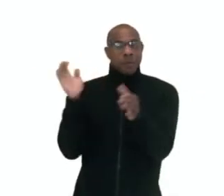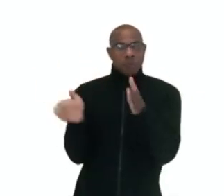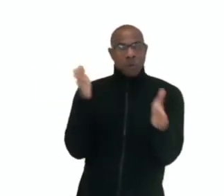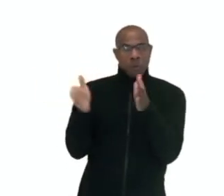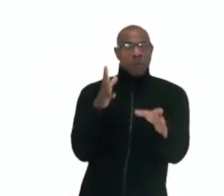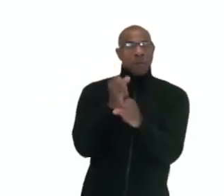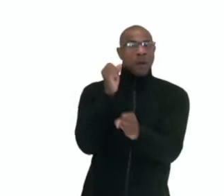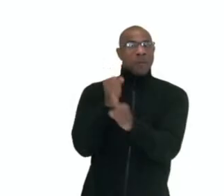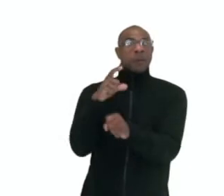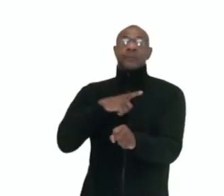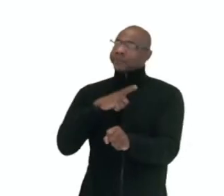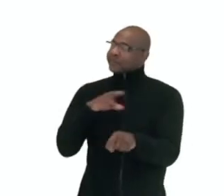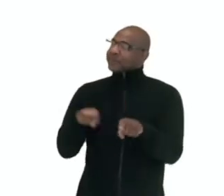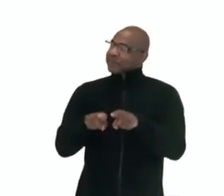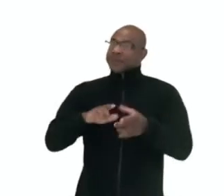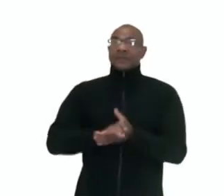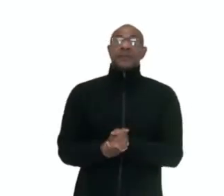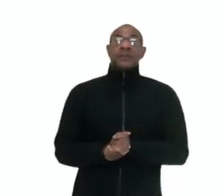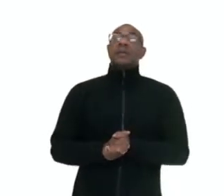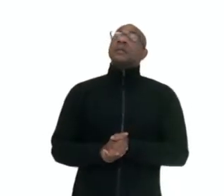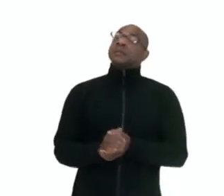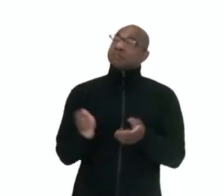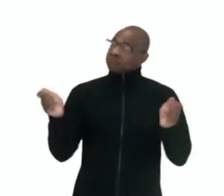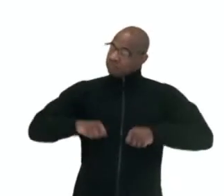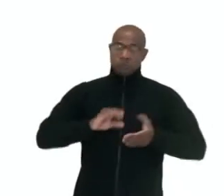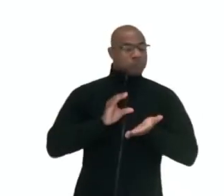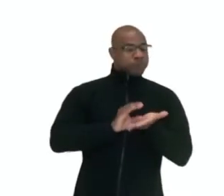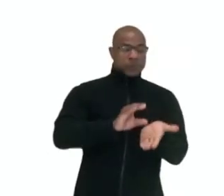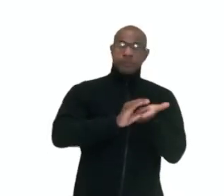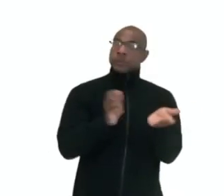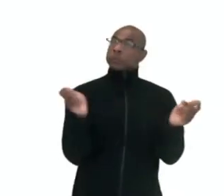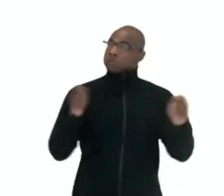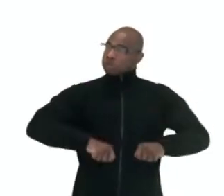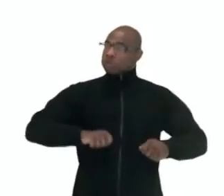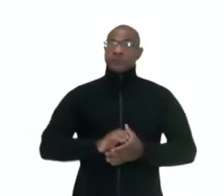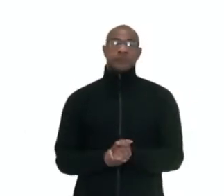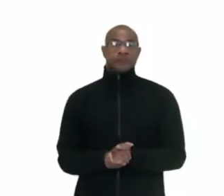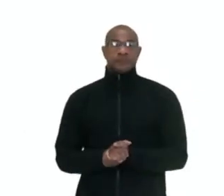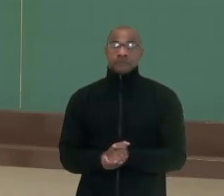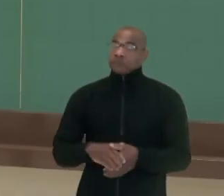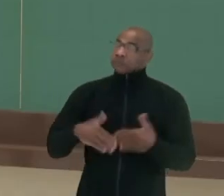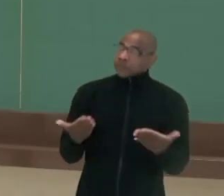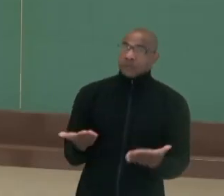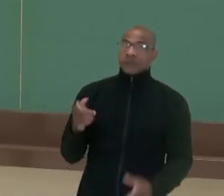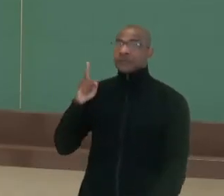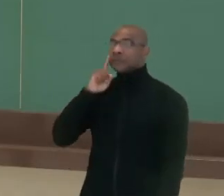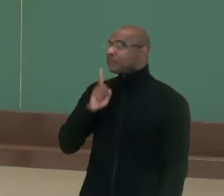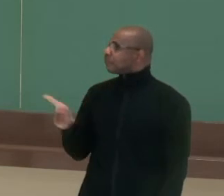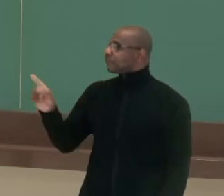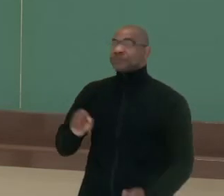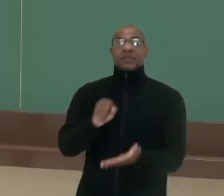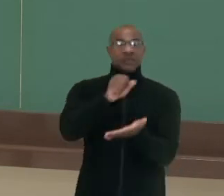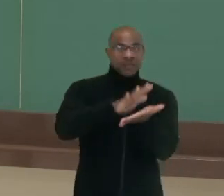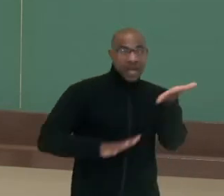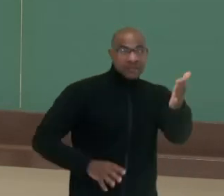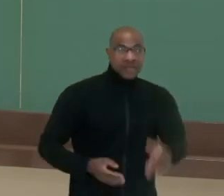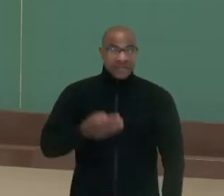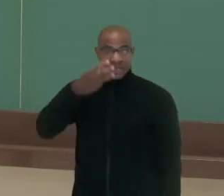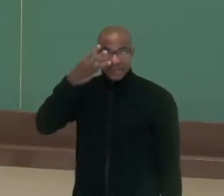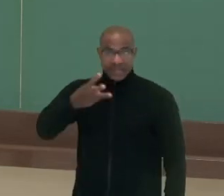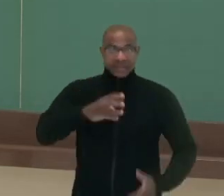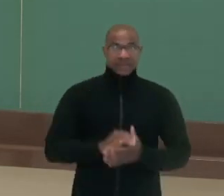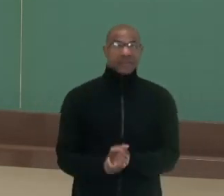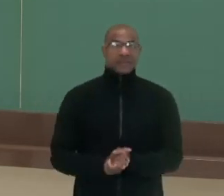se mostrando um mercado viável para o investimento. Então, com isso, chegamos à atividade 3. E